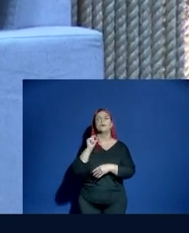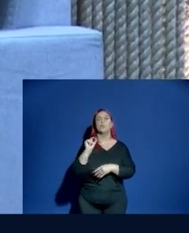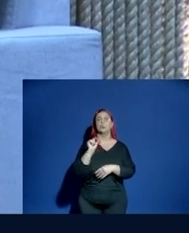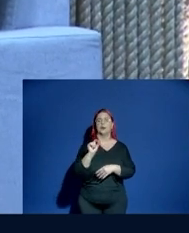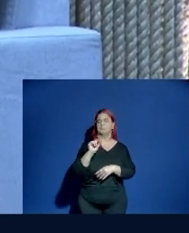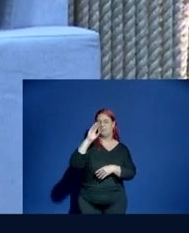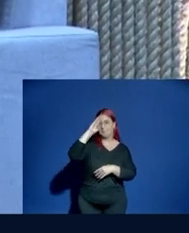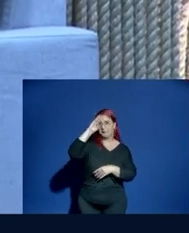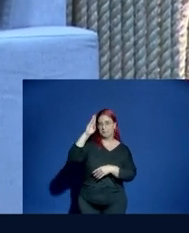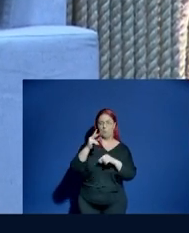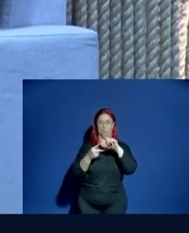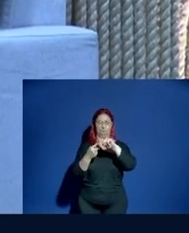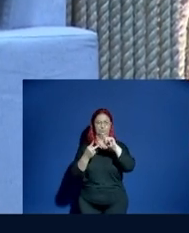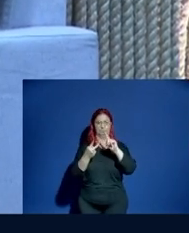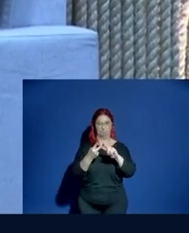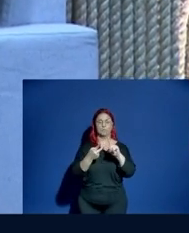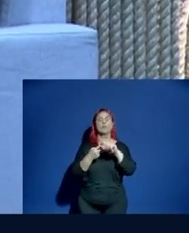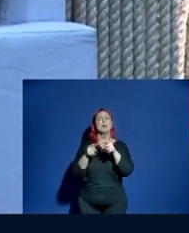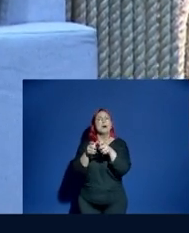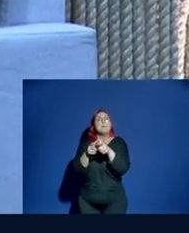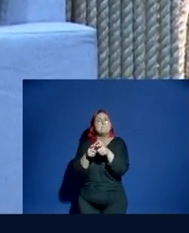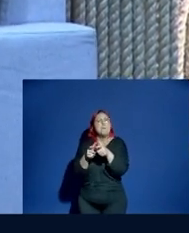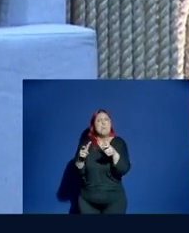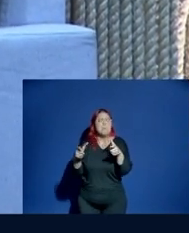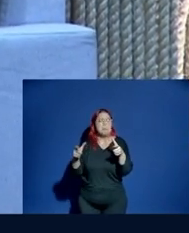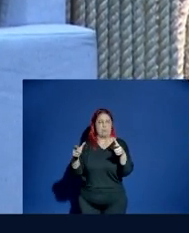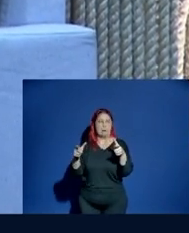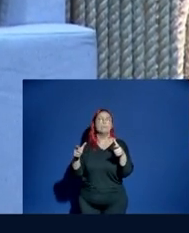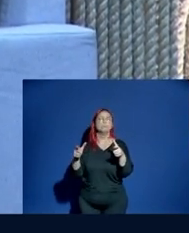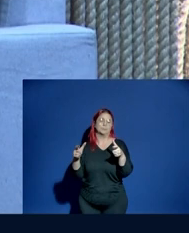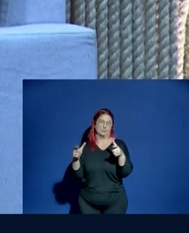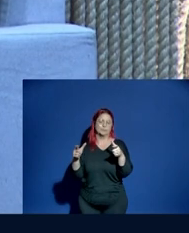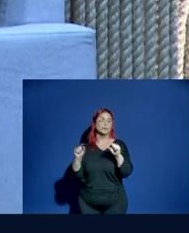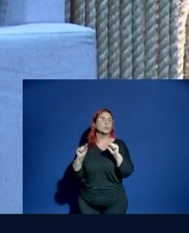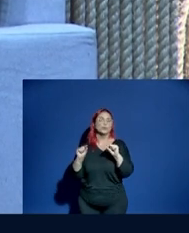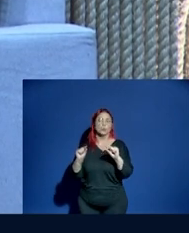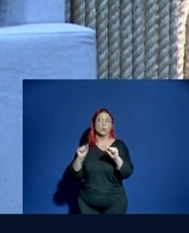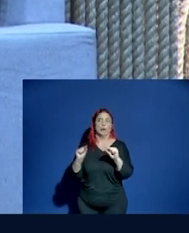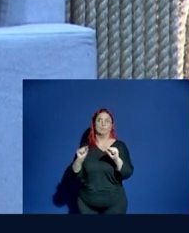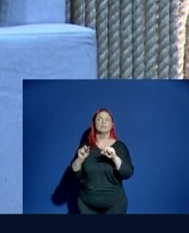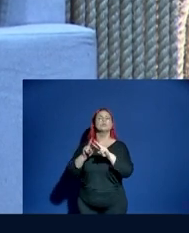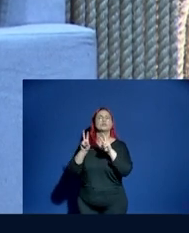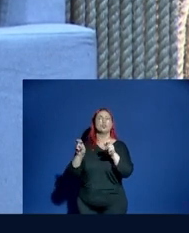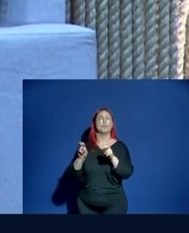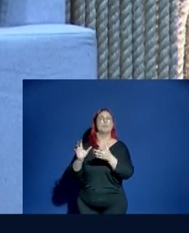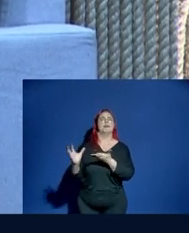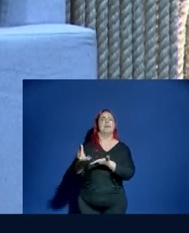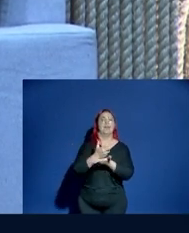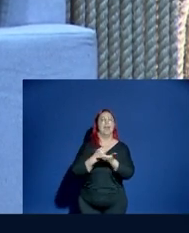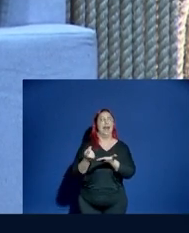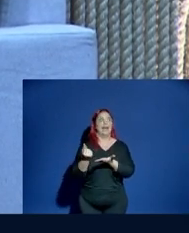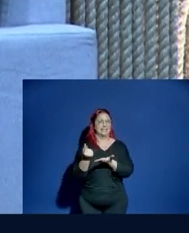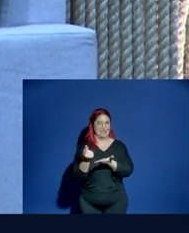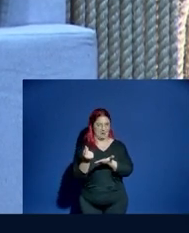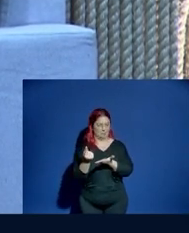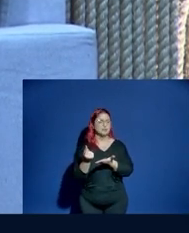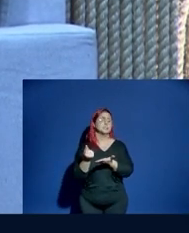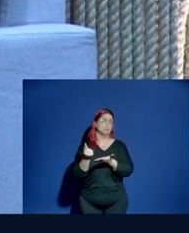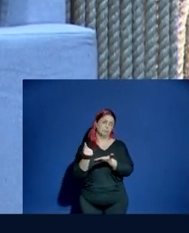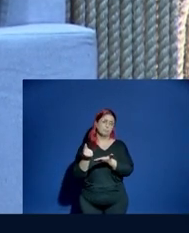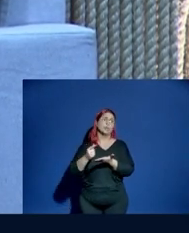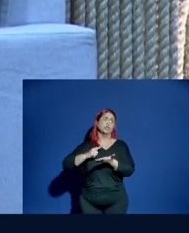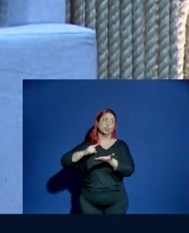o primeiro deles era maximização absoluta das nossas receitas tinha um objetivo